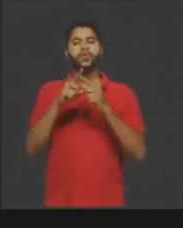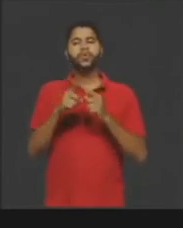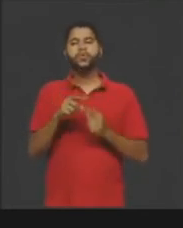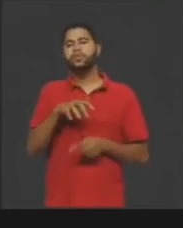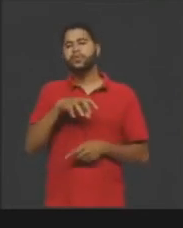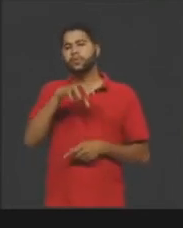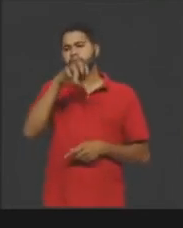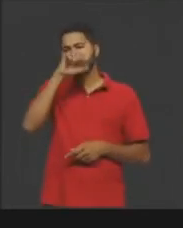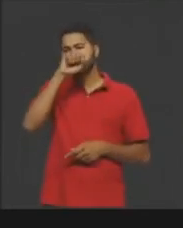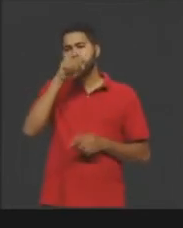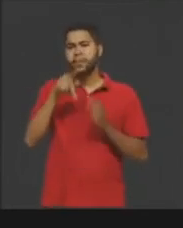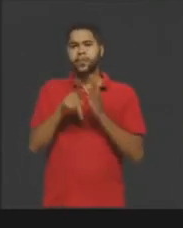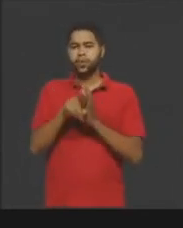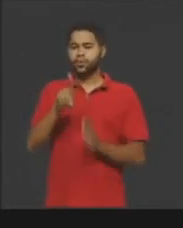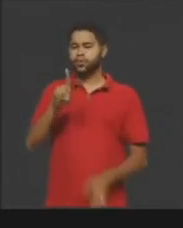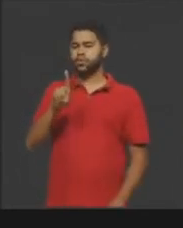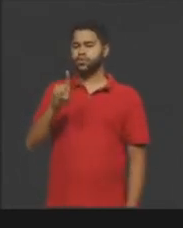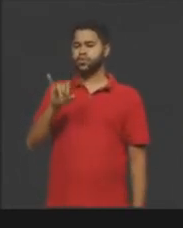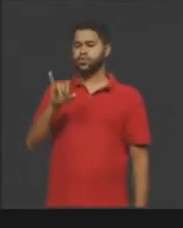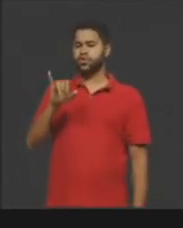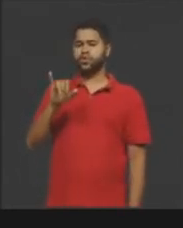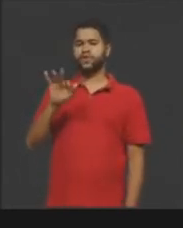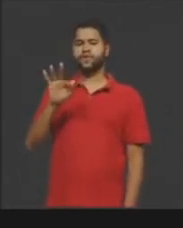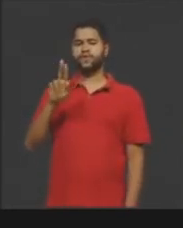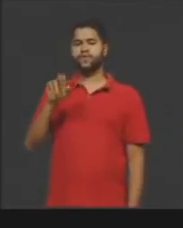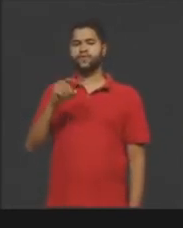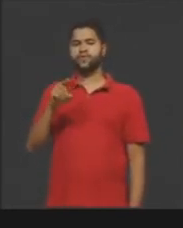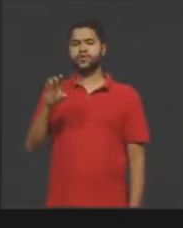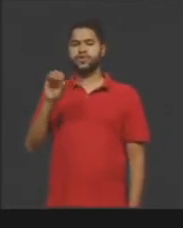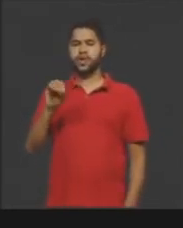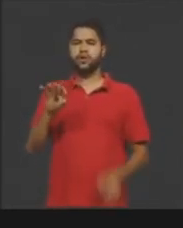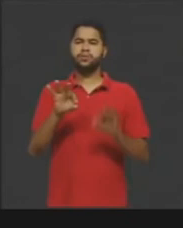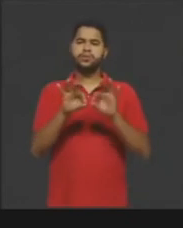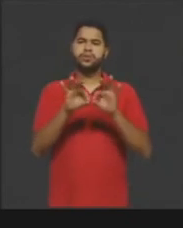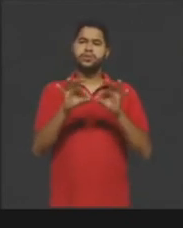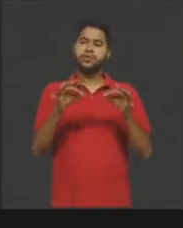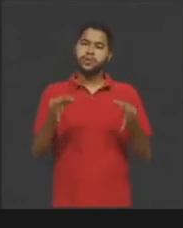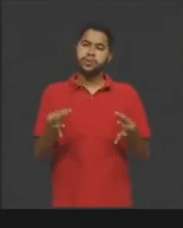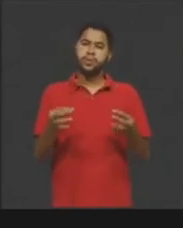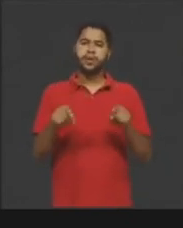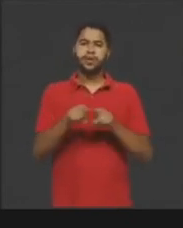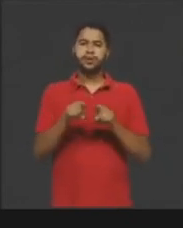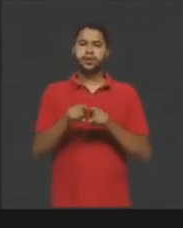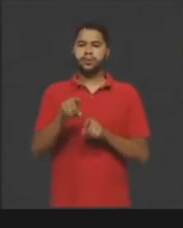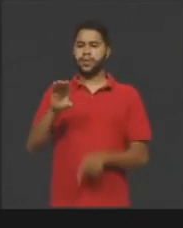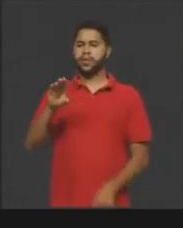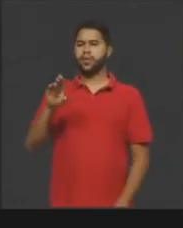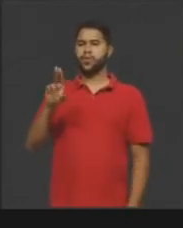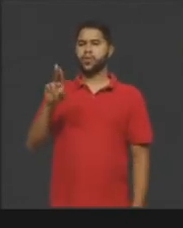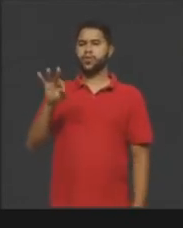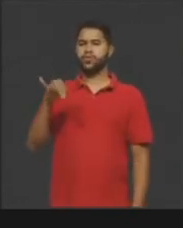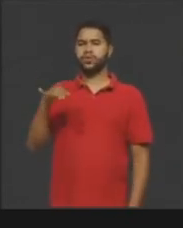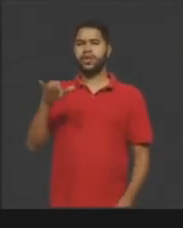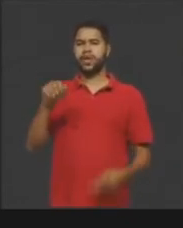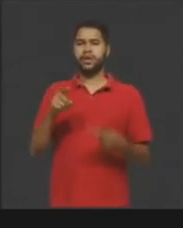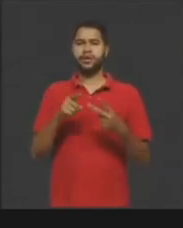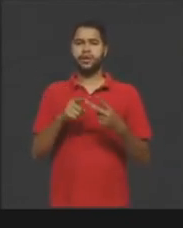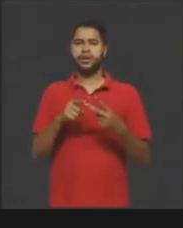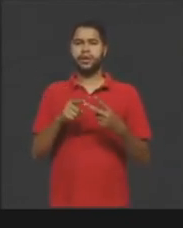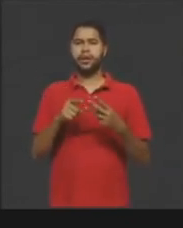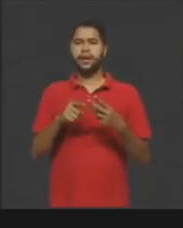exemplo, que é a difusão simples. A difusão simples, a respiração cutânea, respiração